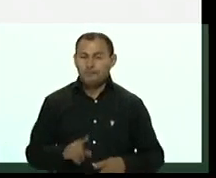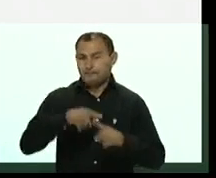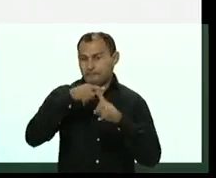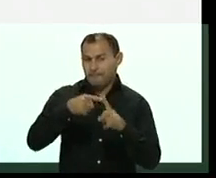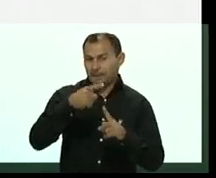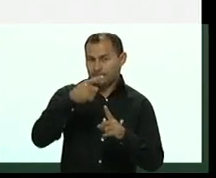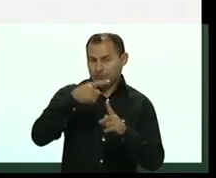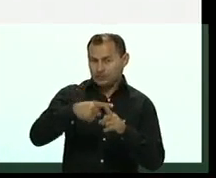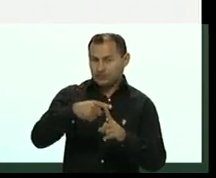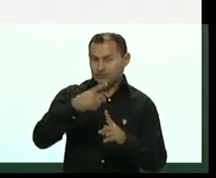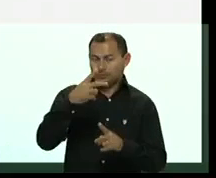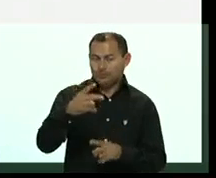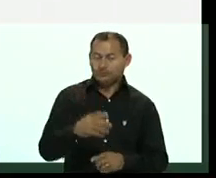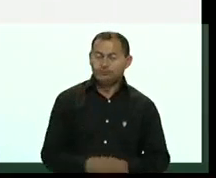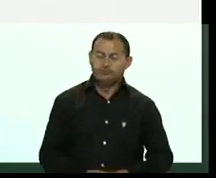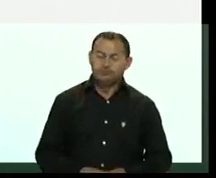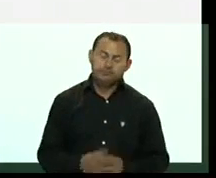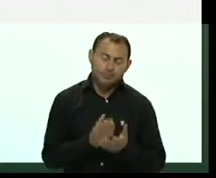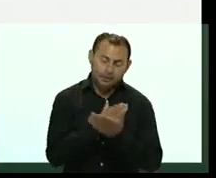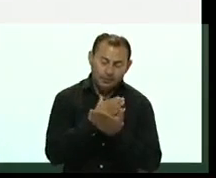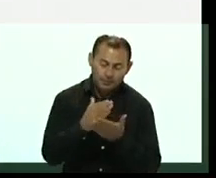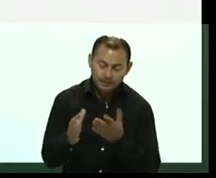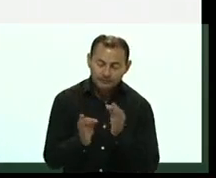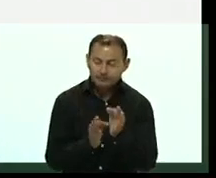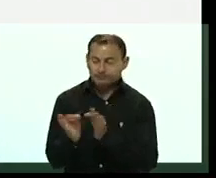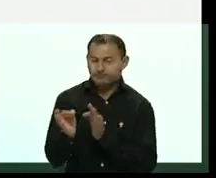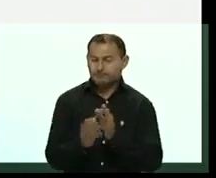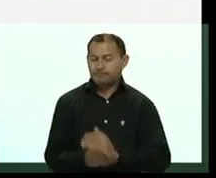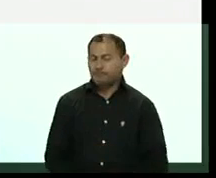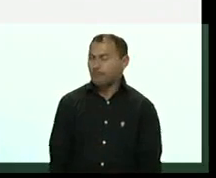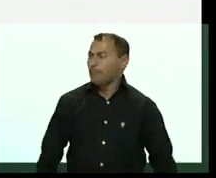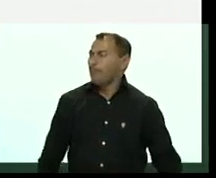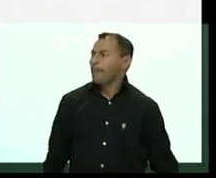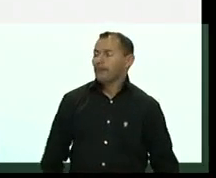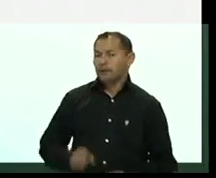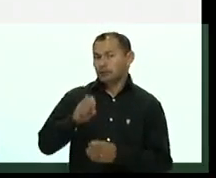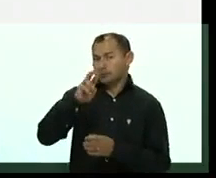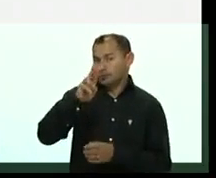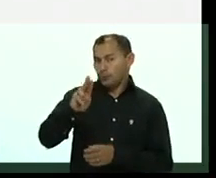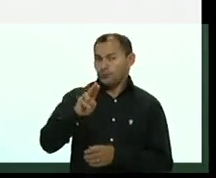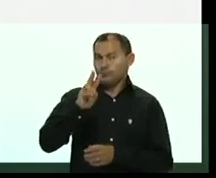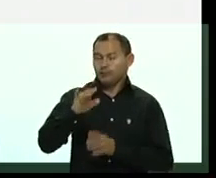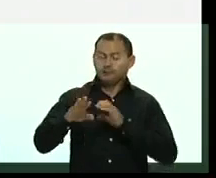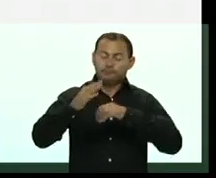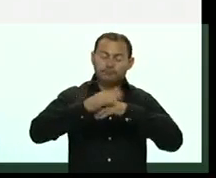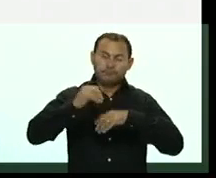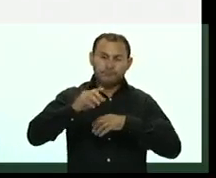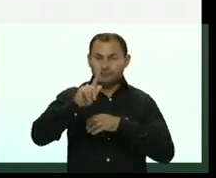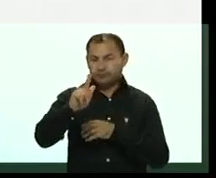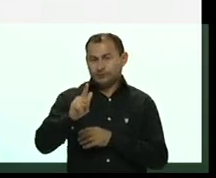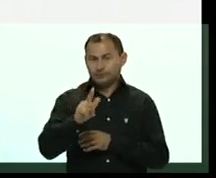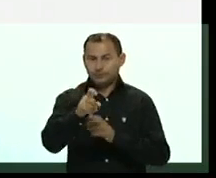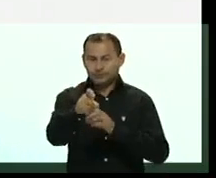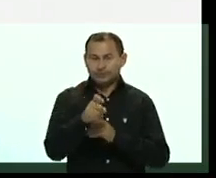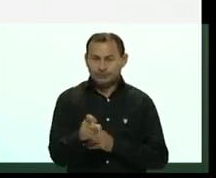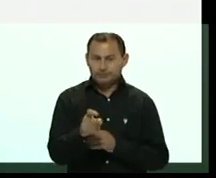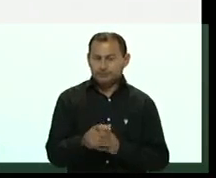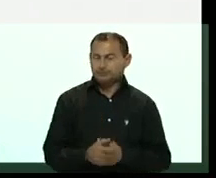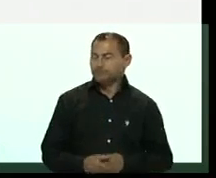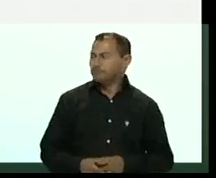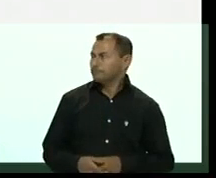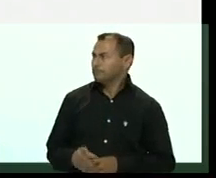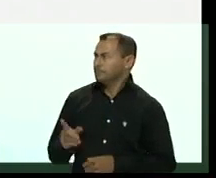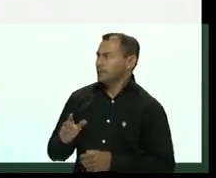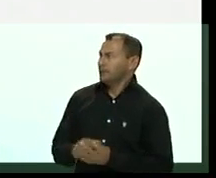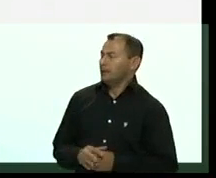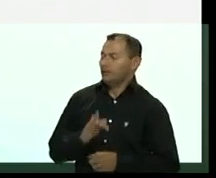mais 2, tá? Então, começando a organizar. Esse u a gente vai chamar de g de x, tá?